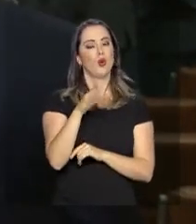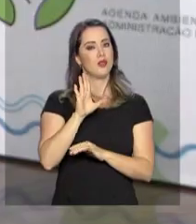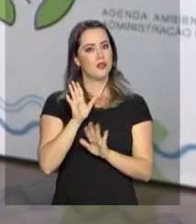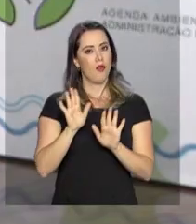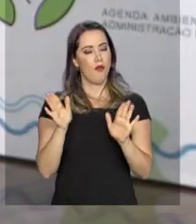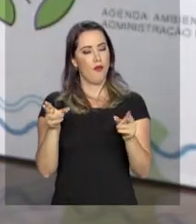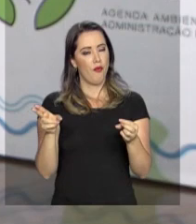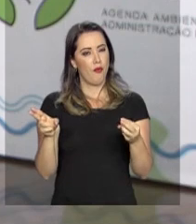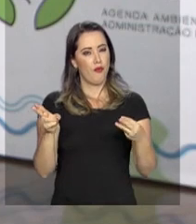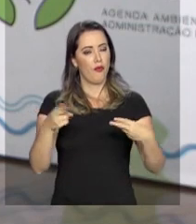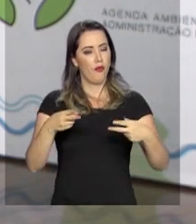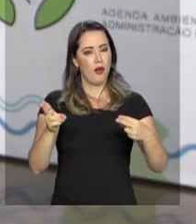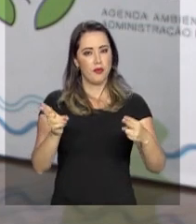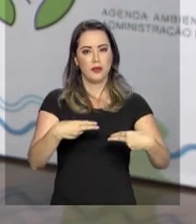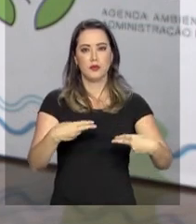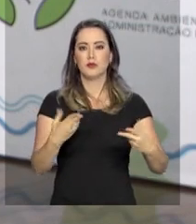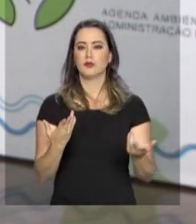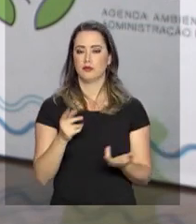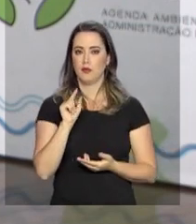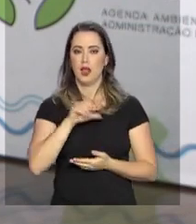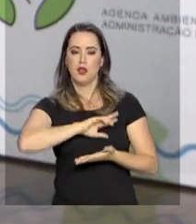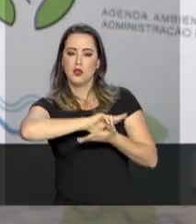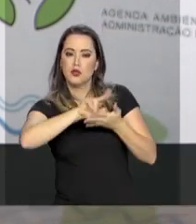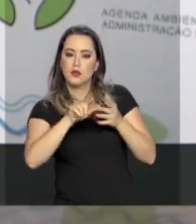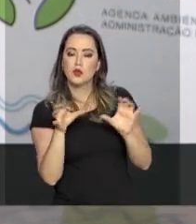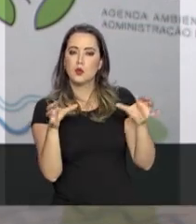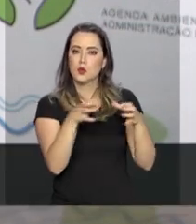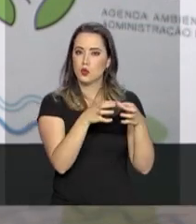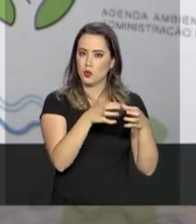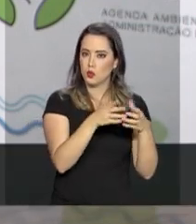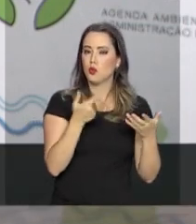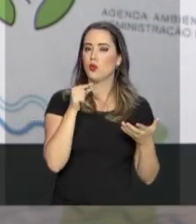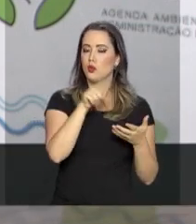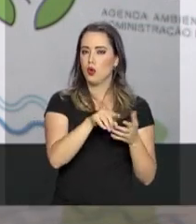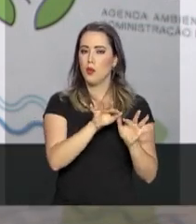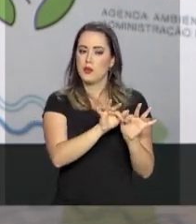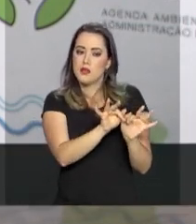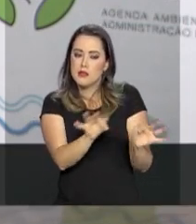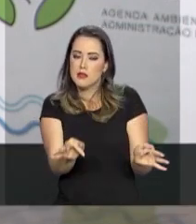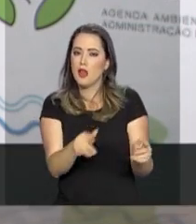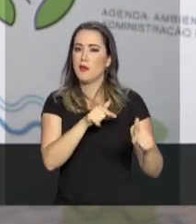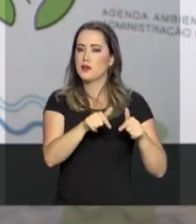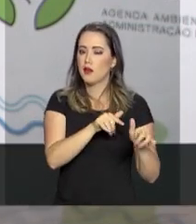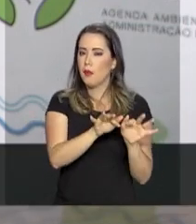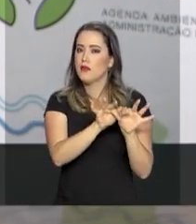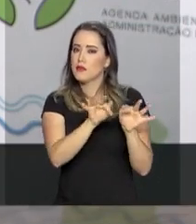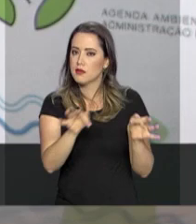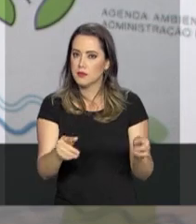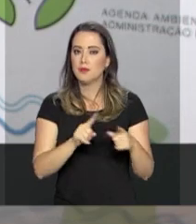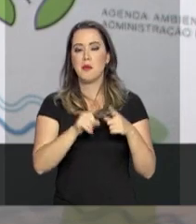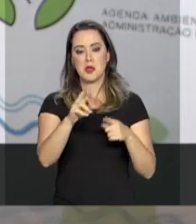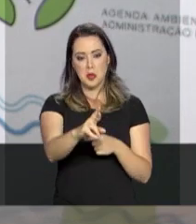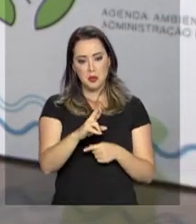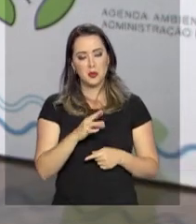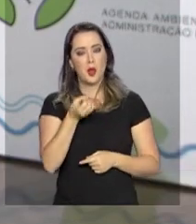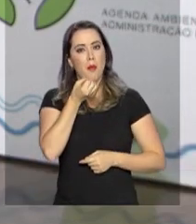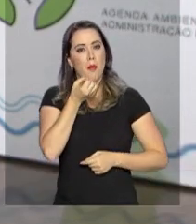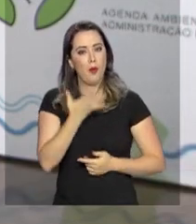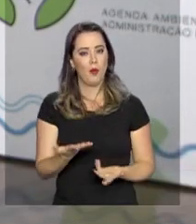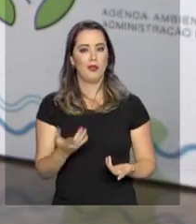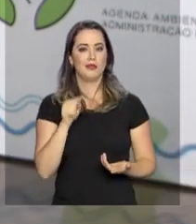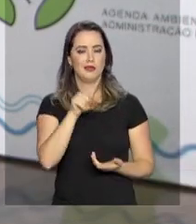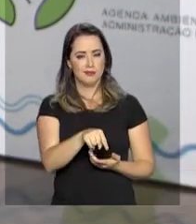finalistas. Nós temos uma infinidade de instituições que estão fazendo coisas simples, mas que traz resultado. E são